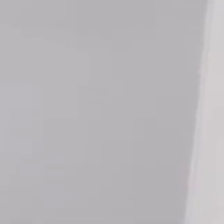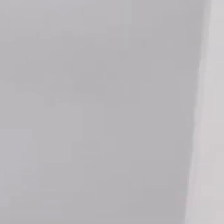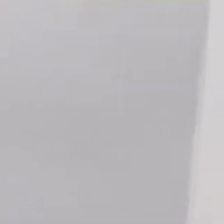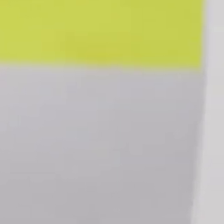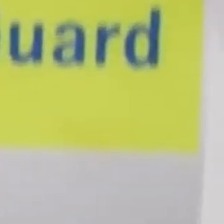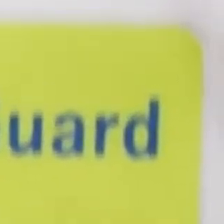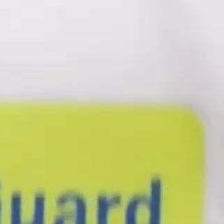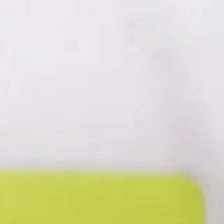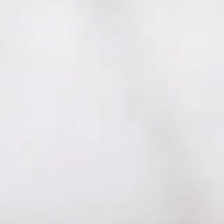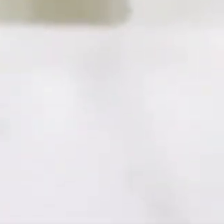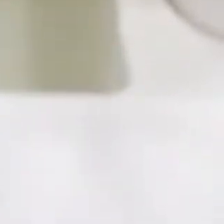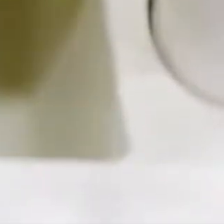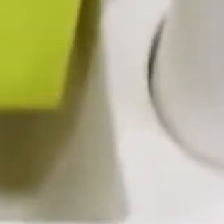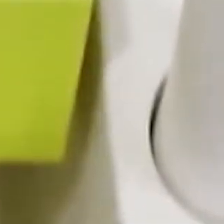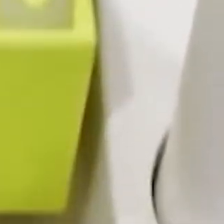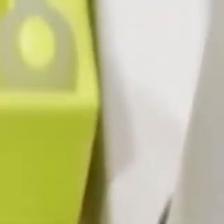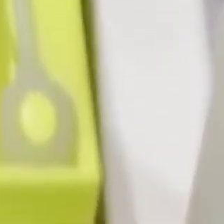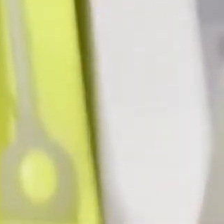e